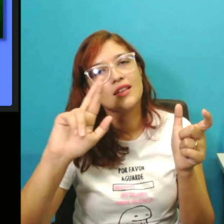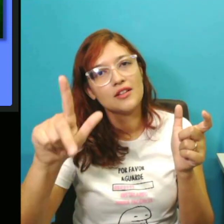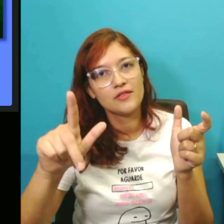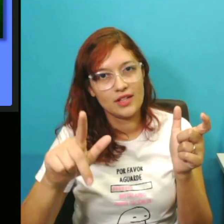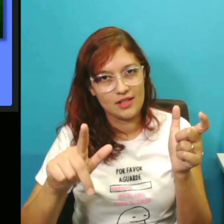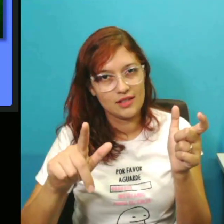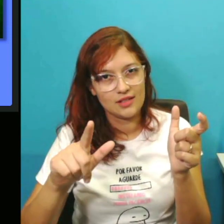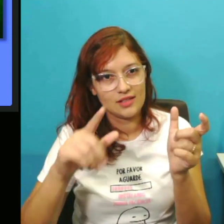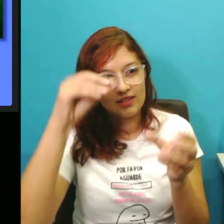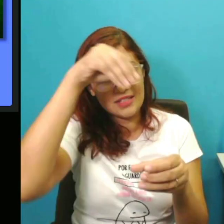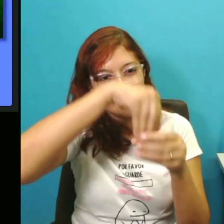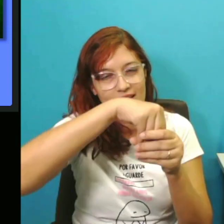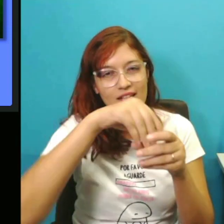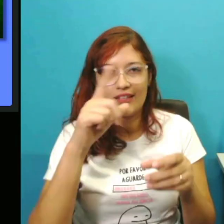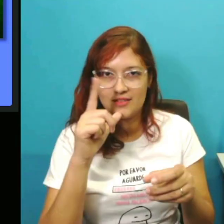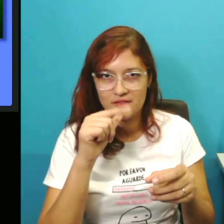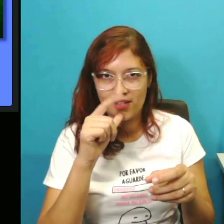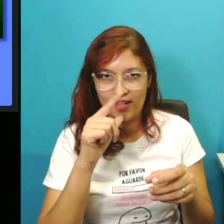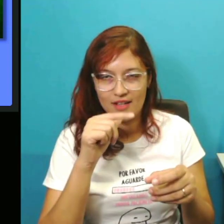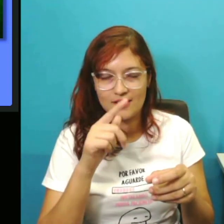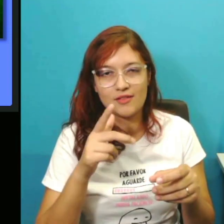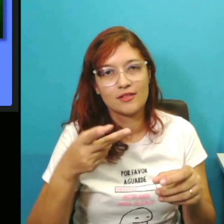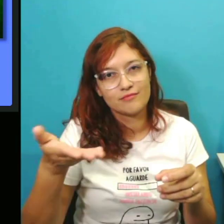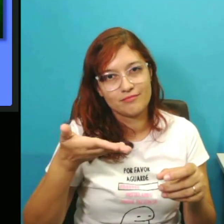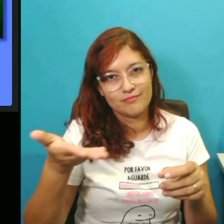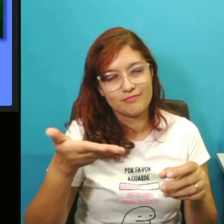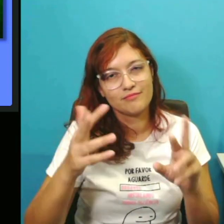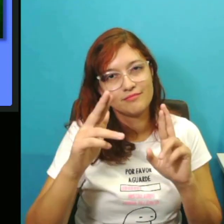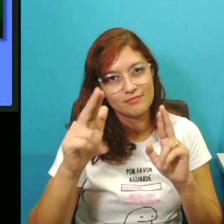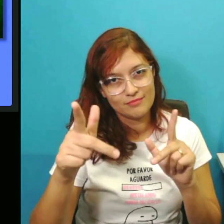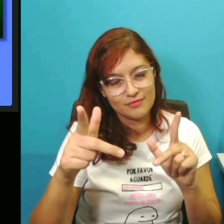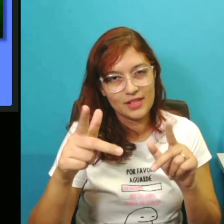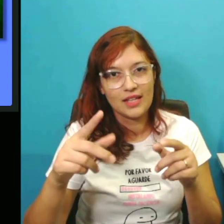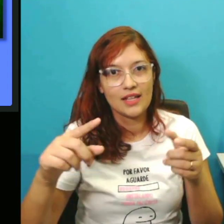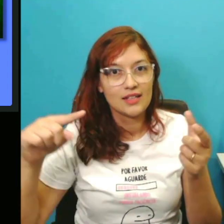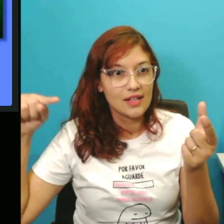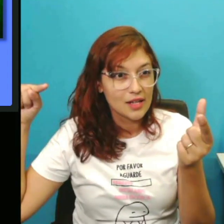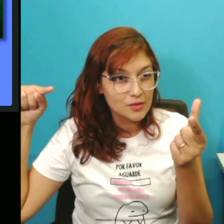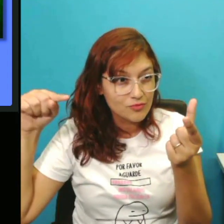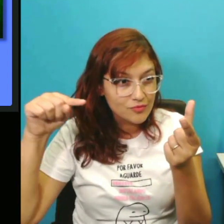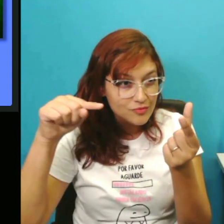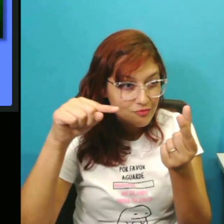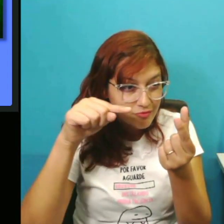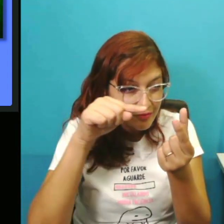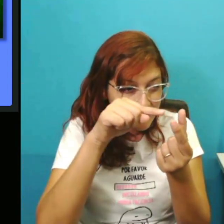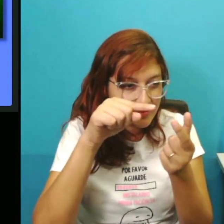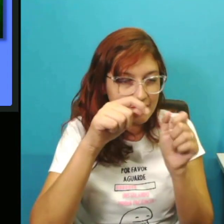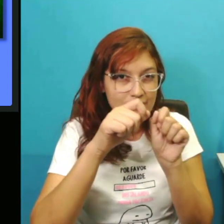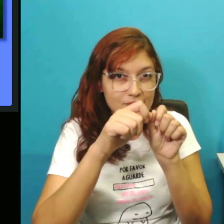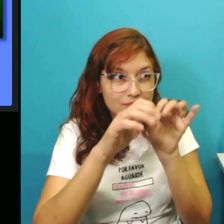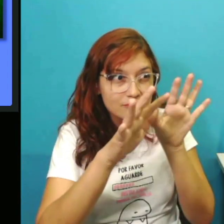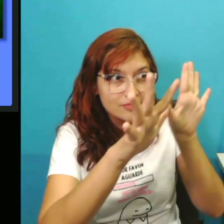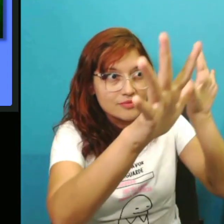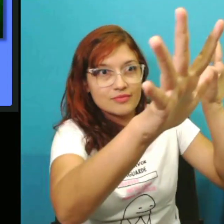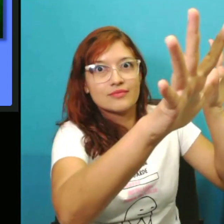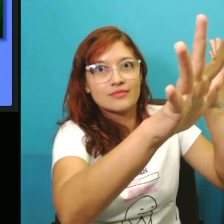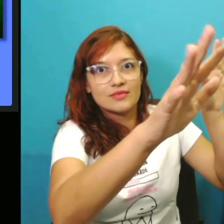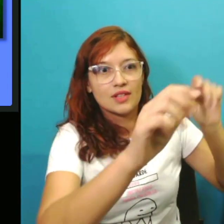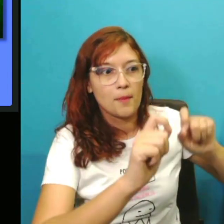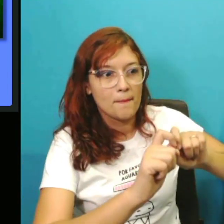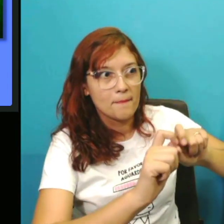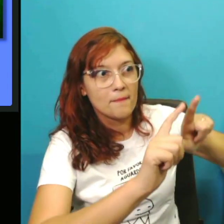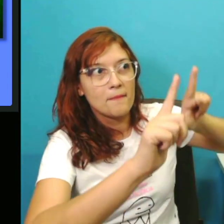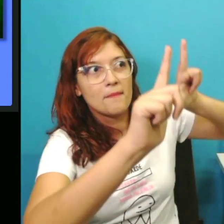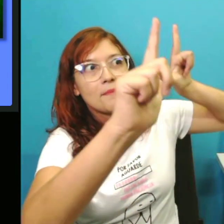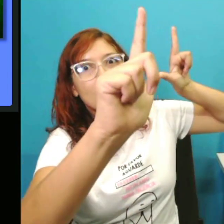Quando o laser passar, a velocidade dentro daquela gota de água vai ser diferente. Então, ele